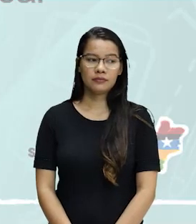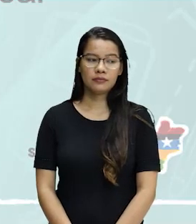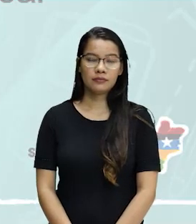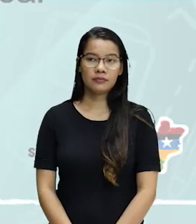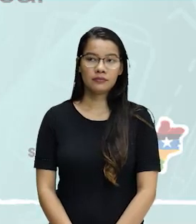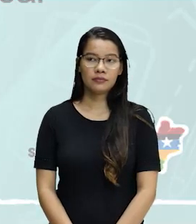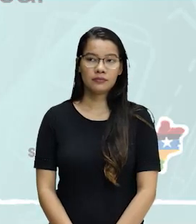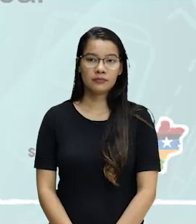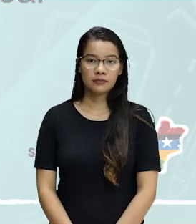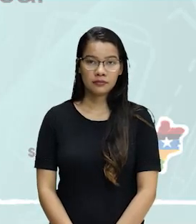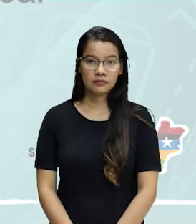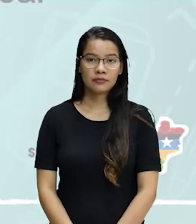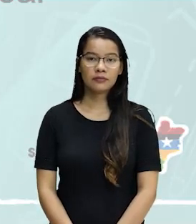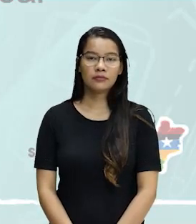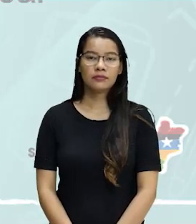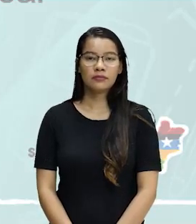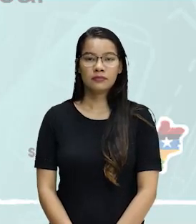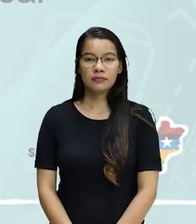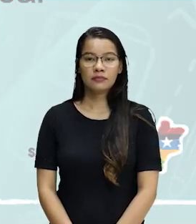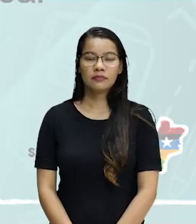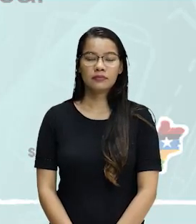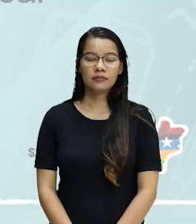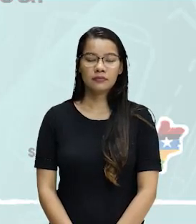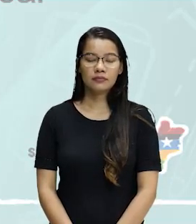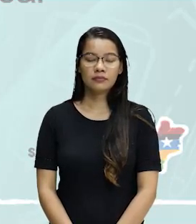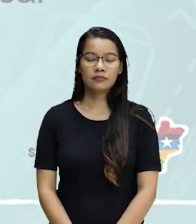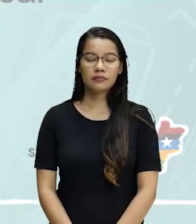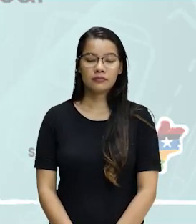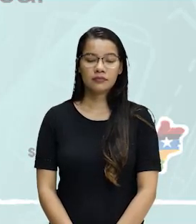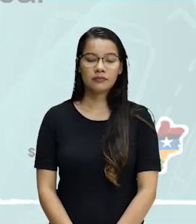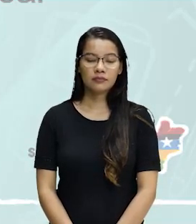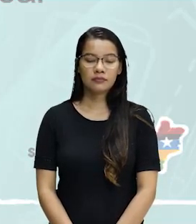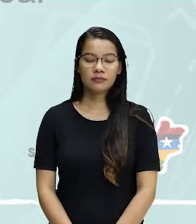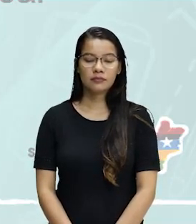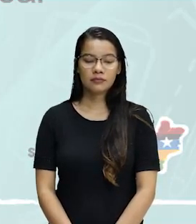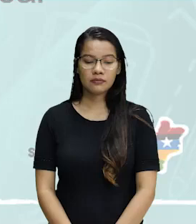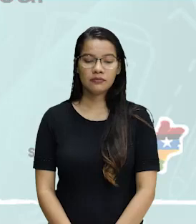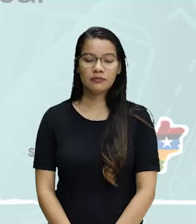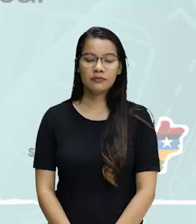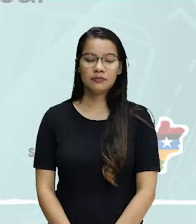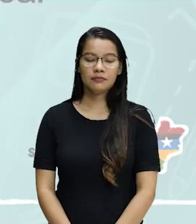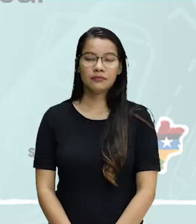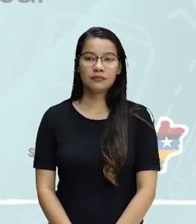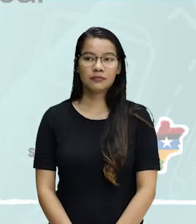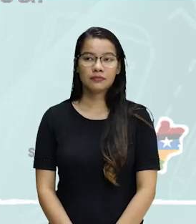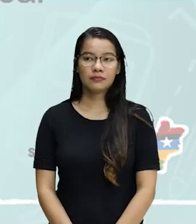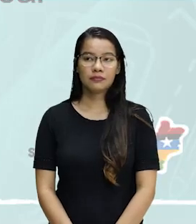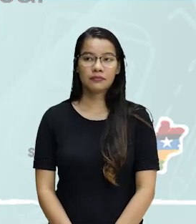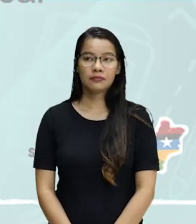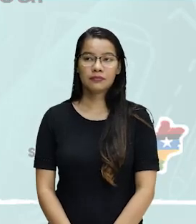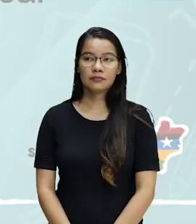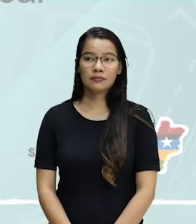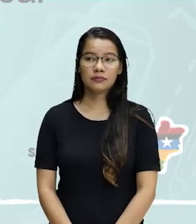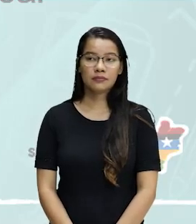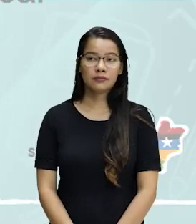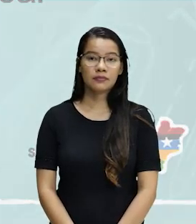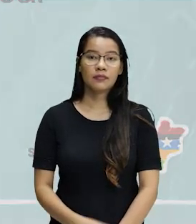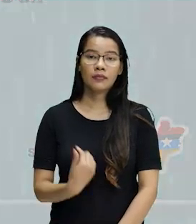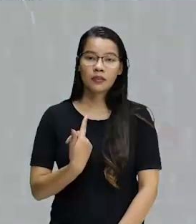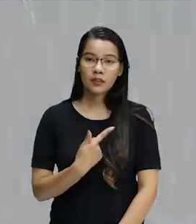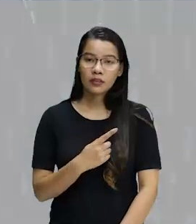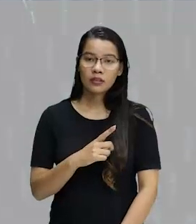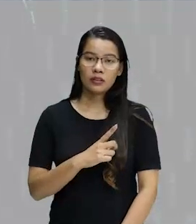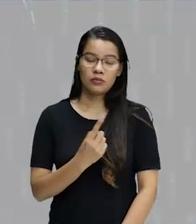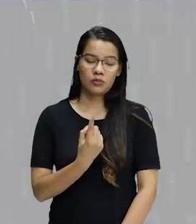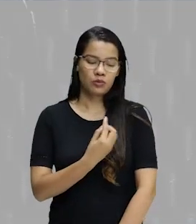sua queima ser mais completa do que a gasolina, o que diminui a poluição atmosférica. Nós temos